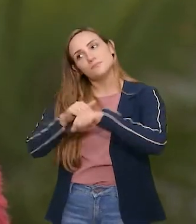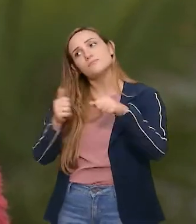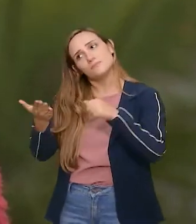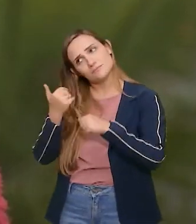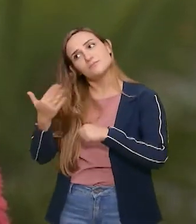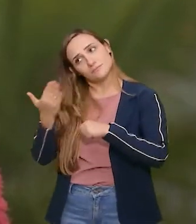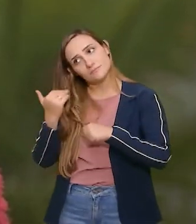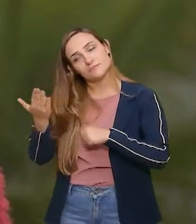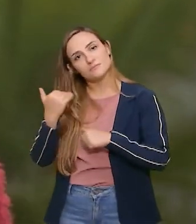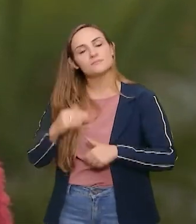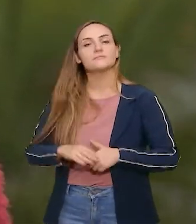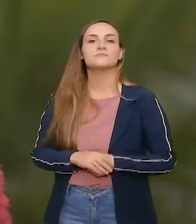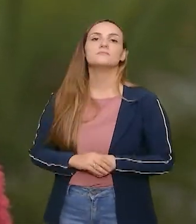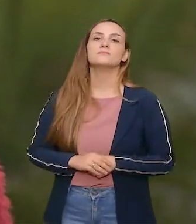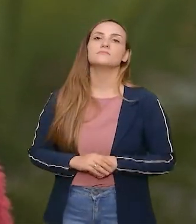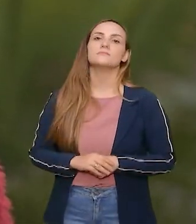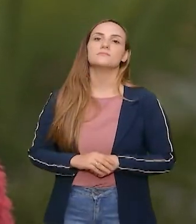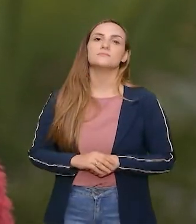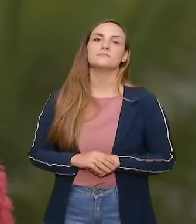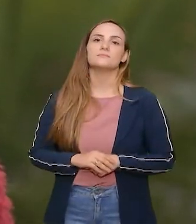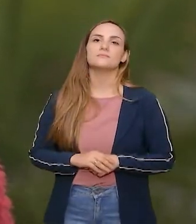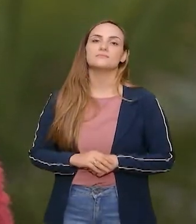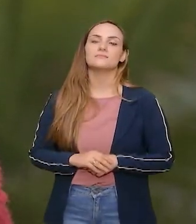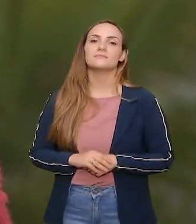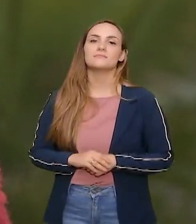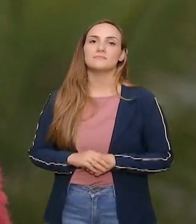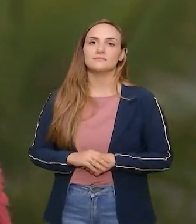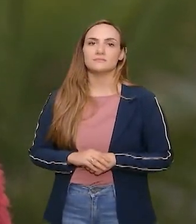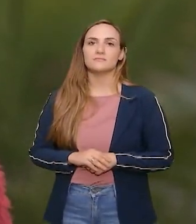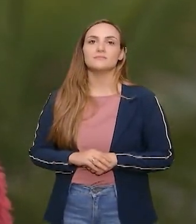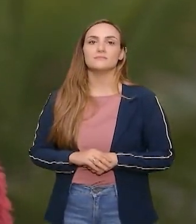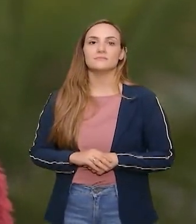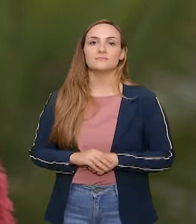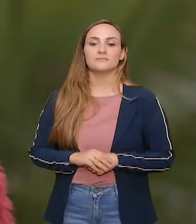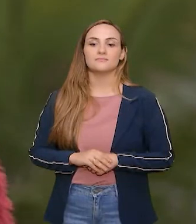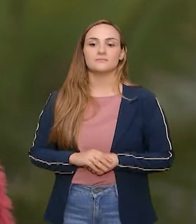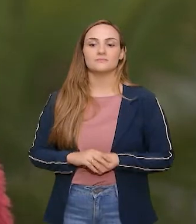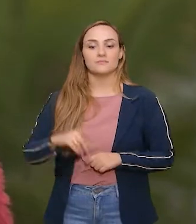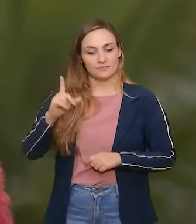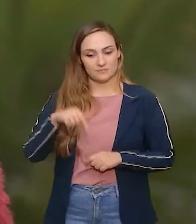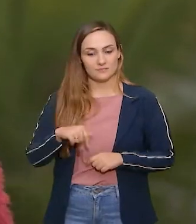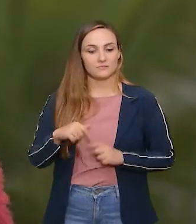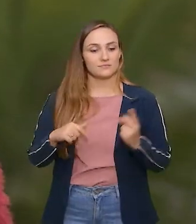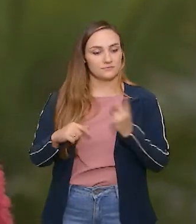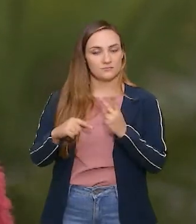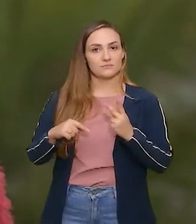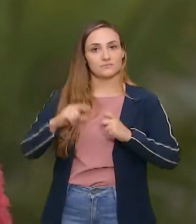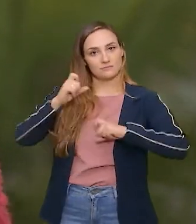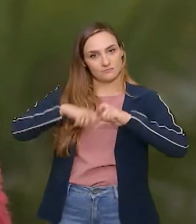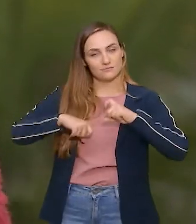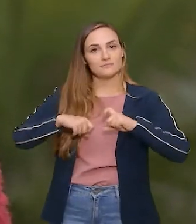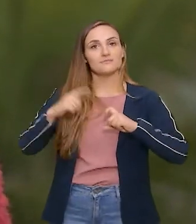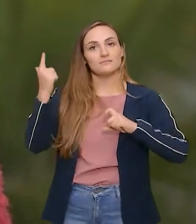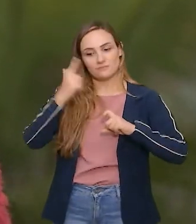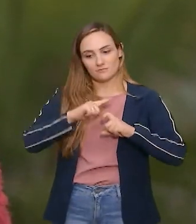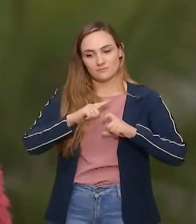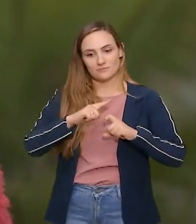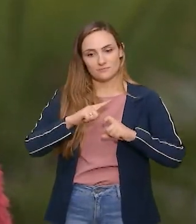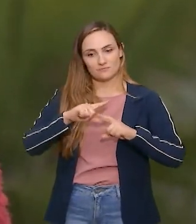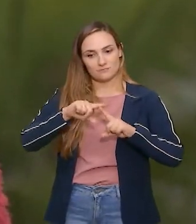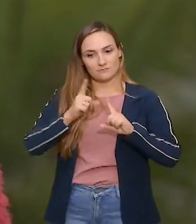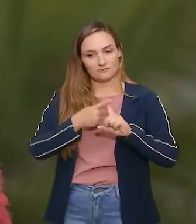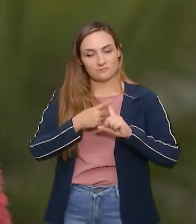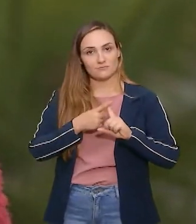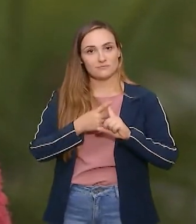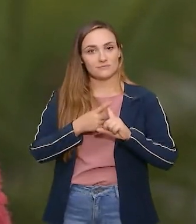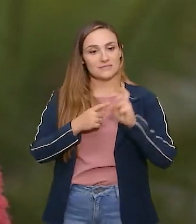ele para dentro. E nisso a gente teve uma linda história de amor que os 2 cruzaram e a minha cadela engravidou